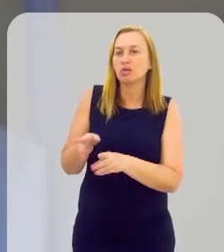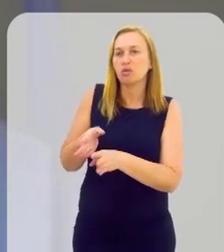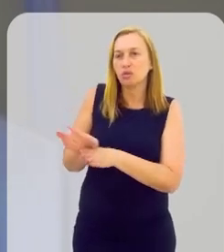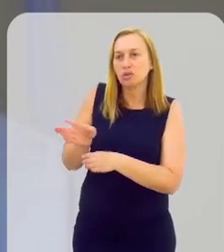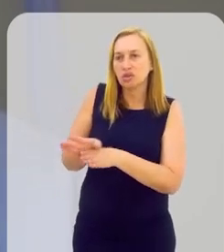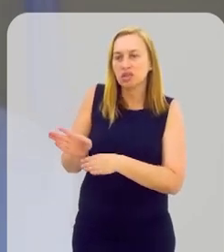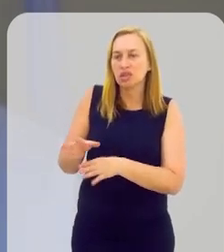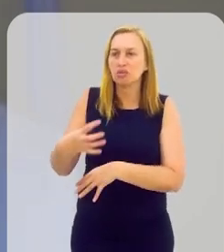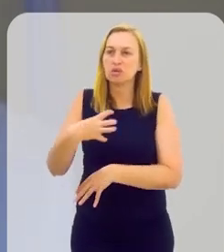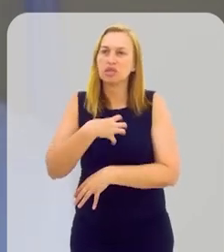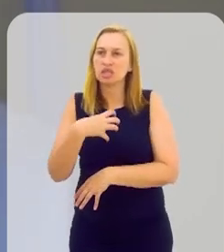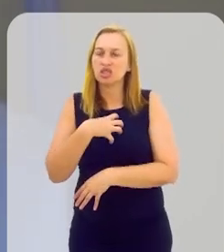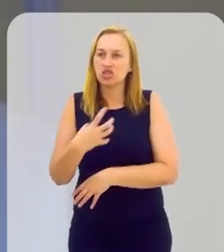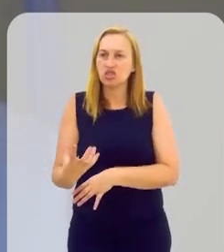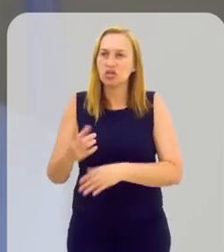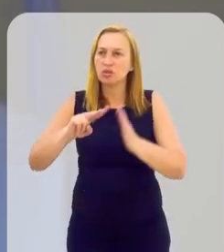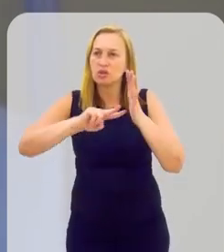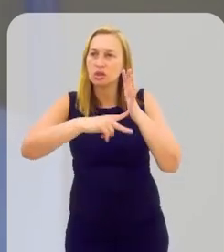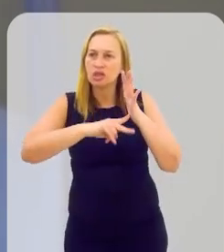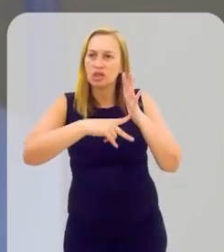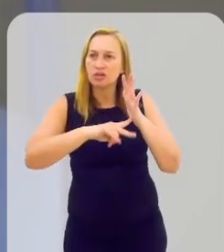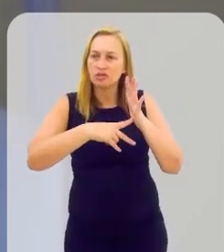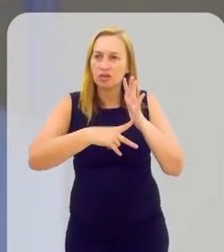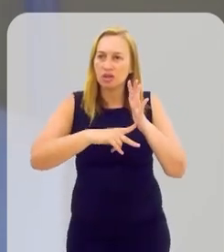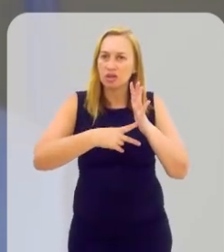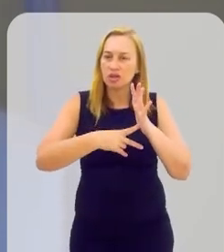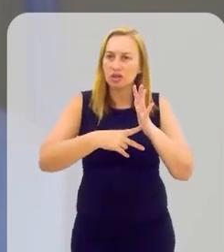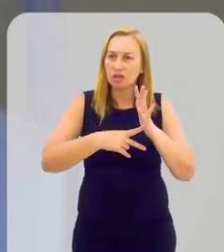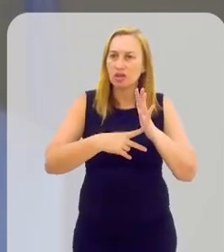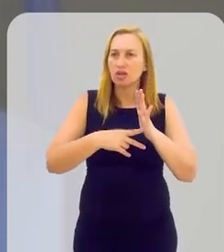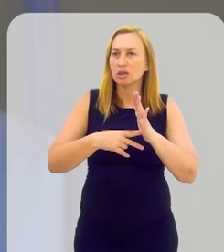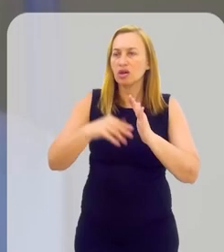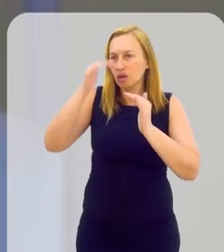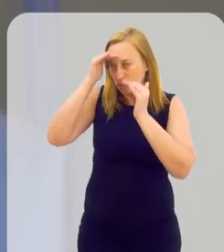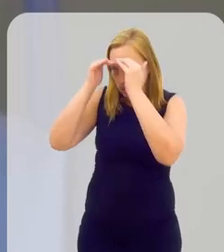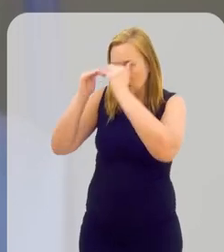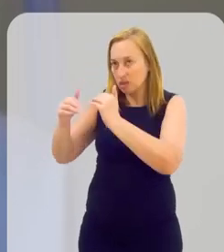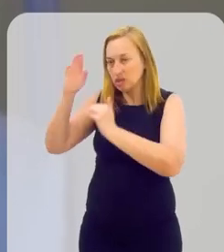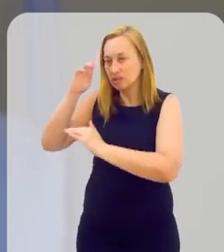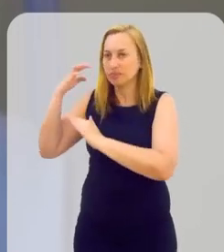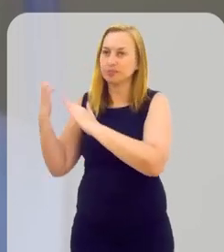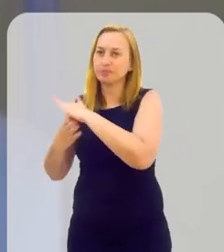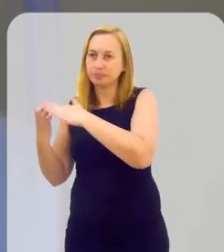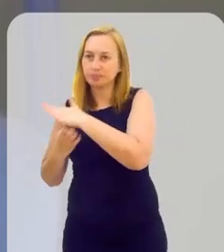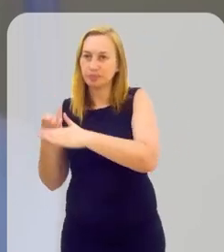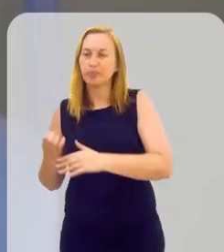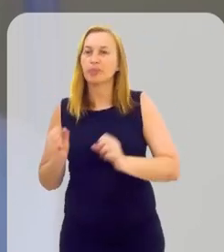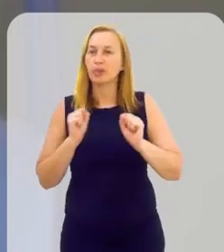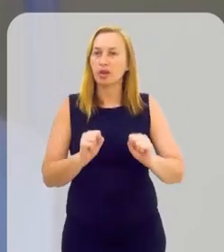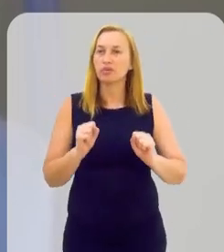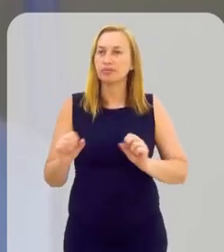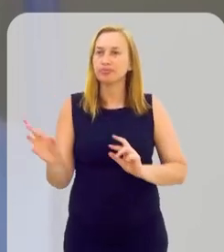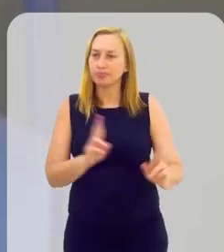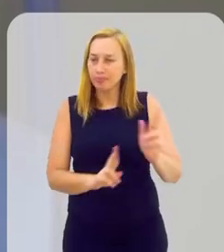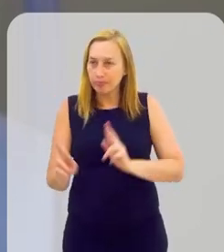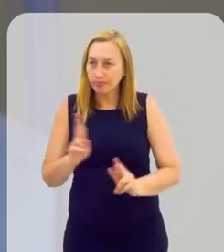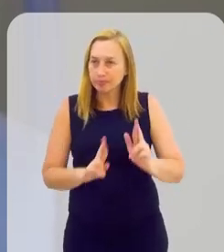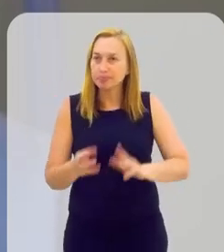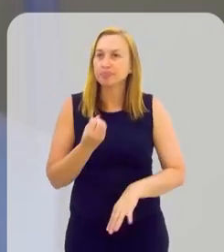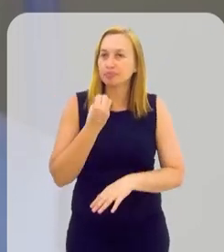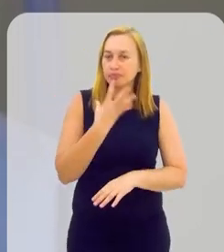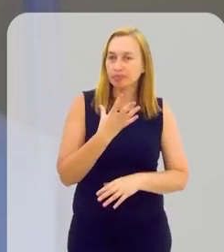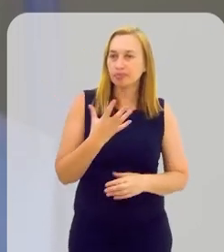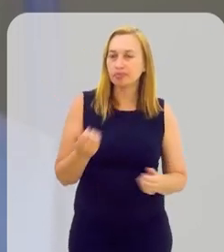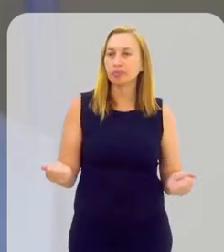mas principalmente em consultoria, no sentido de que a federação, que os sindicatos atendam às expectativas desses empresários e